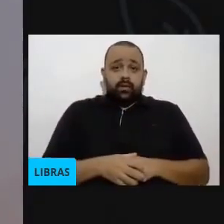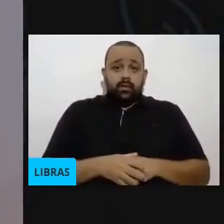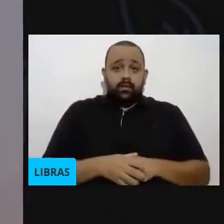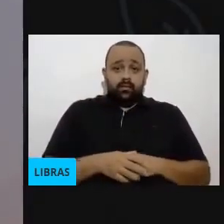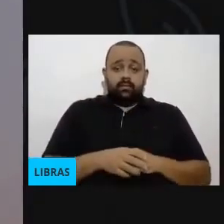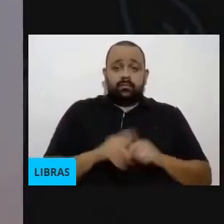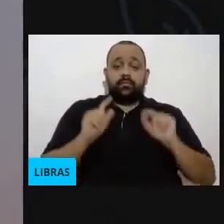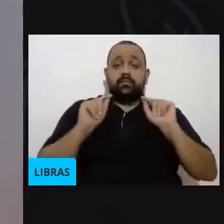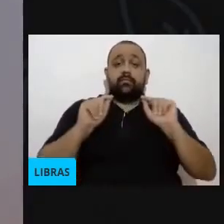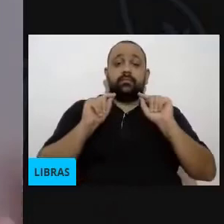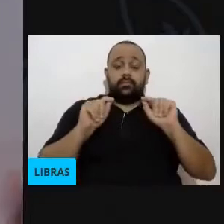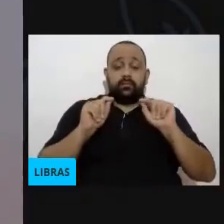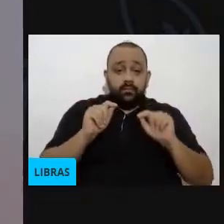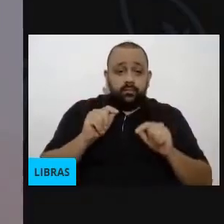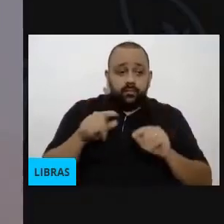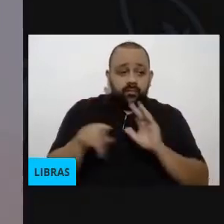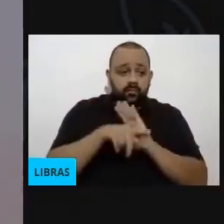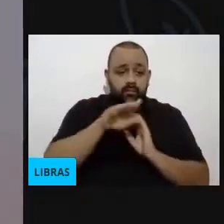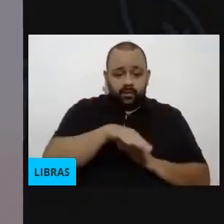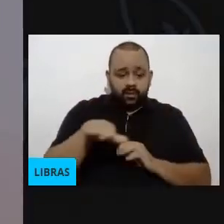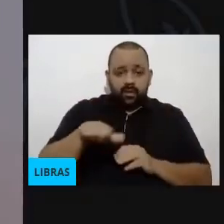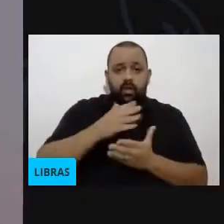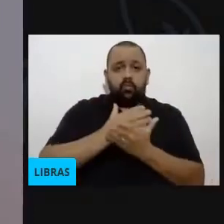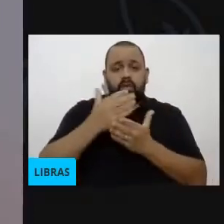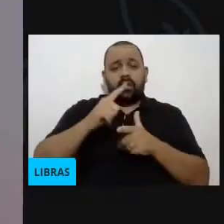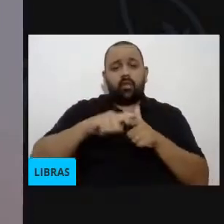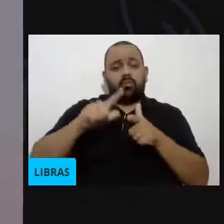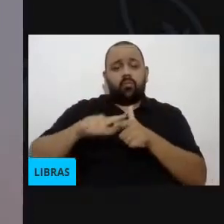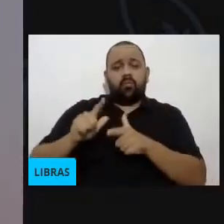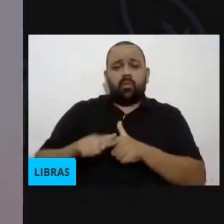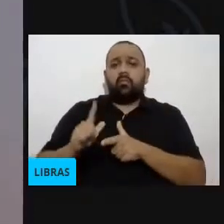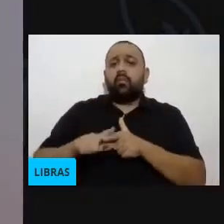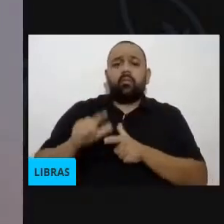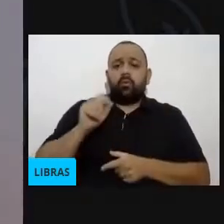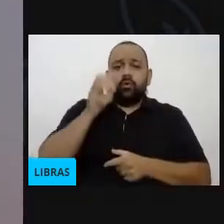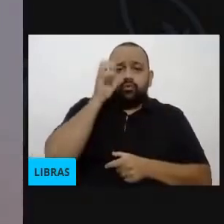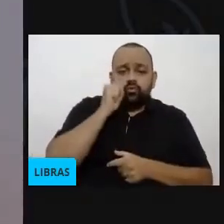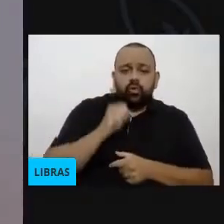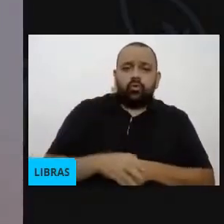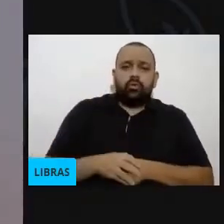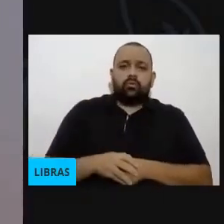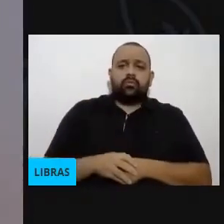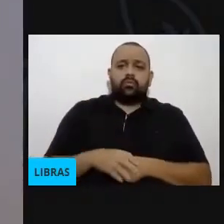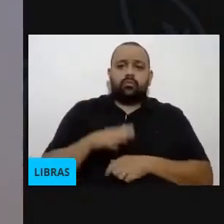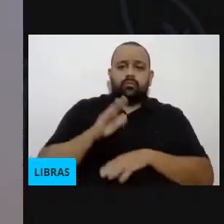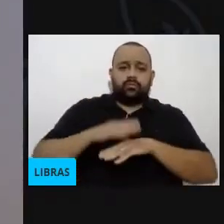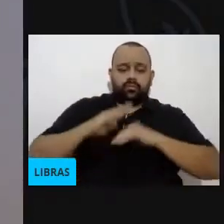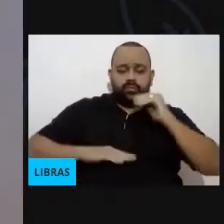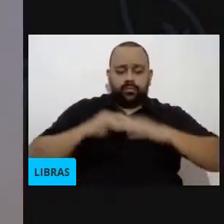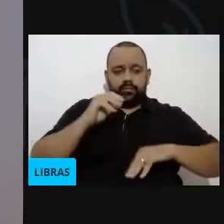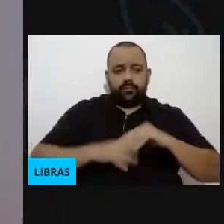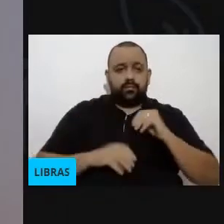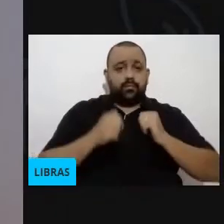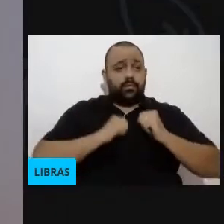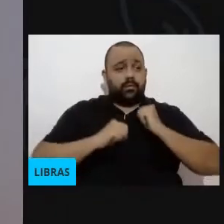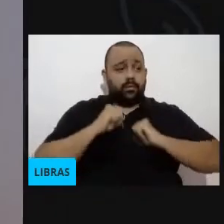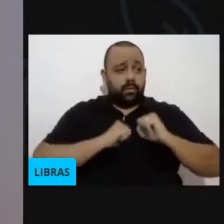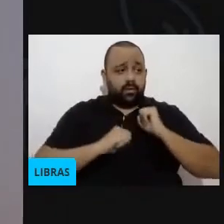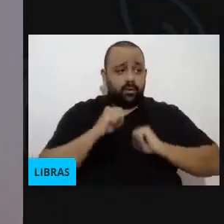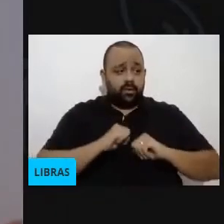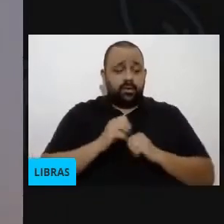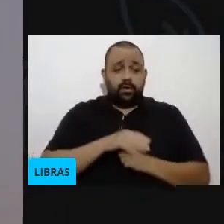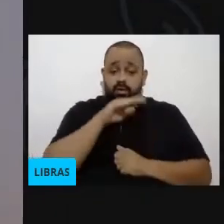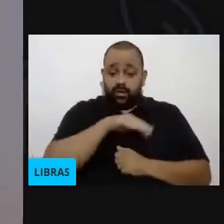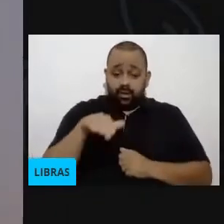tudo acontece. Aí as crianças começaram a ter problemas, né? Problemas de sono, aumento da atividade motora, ansiedade, porque a criança